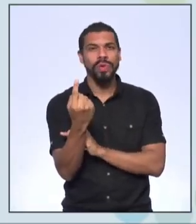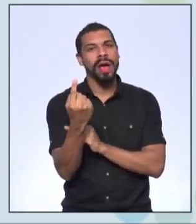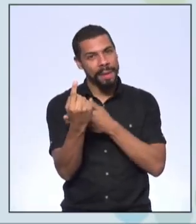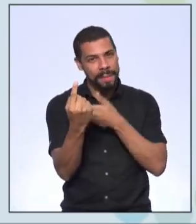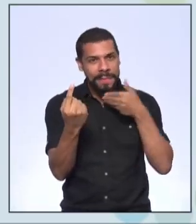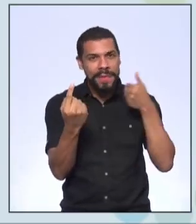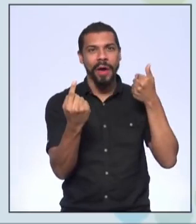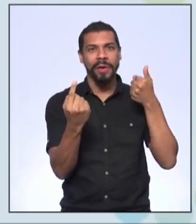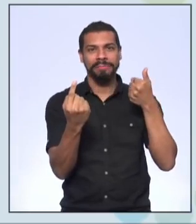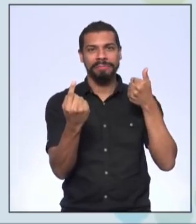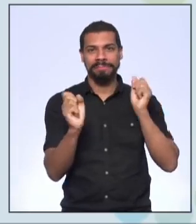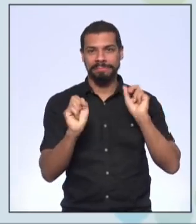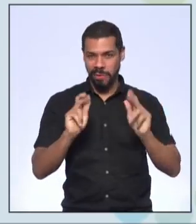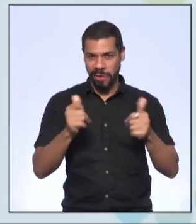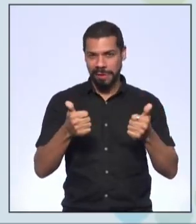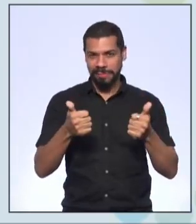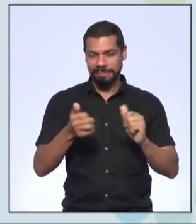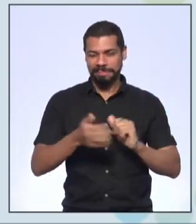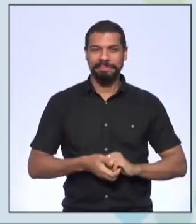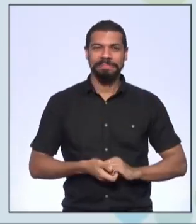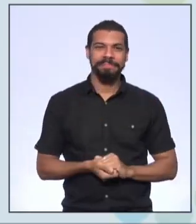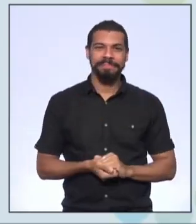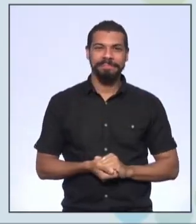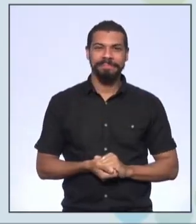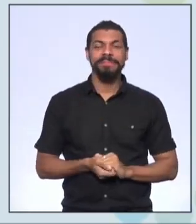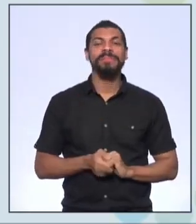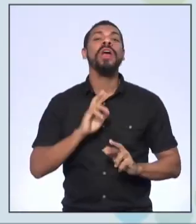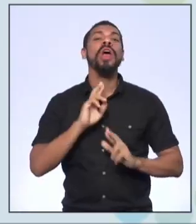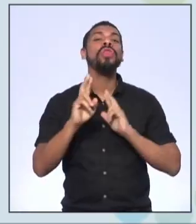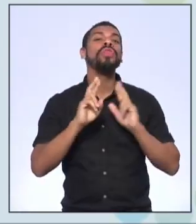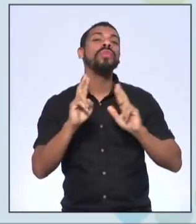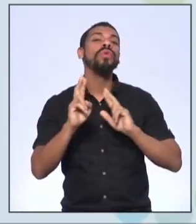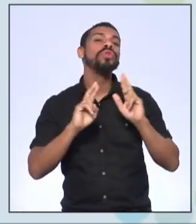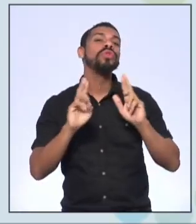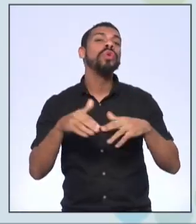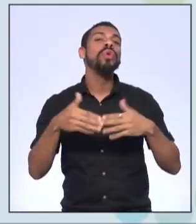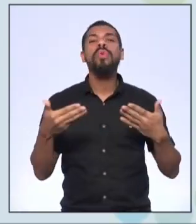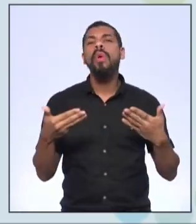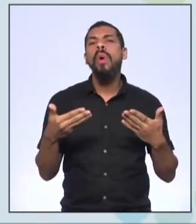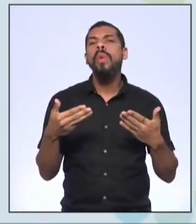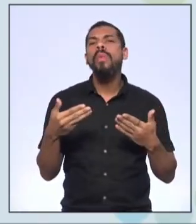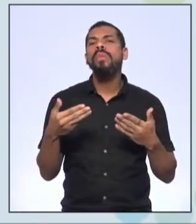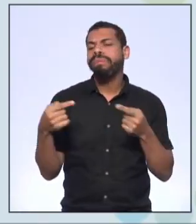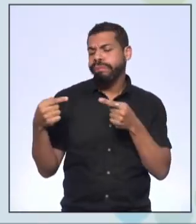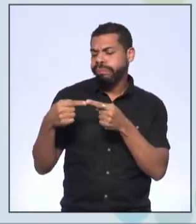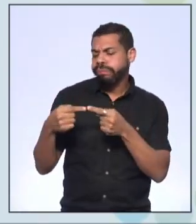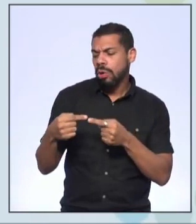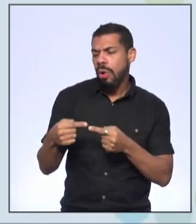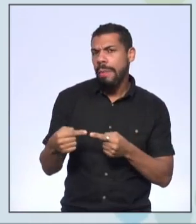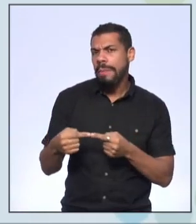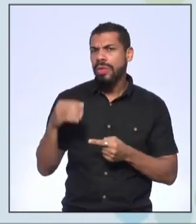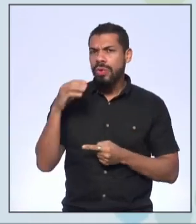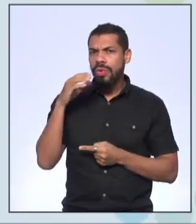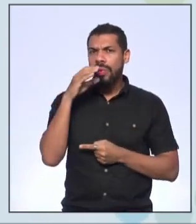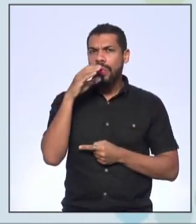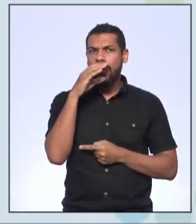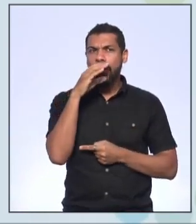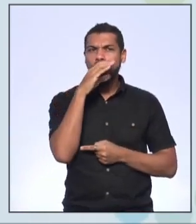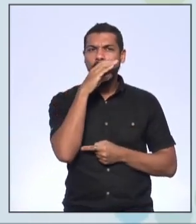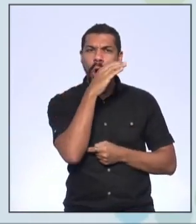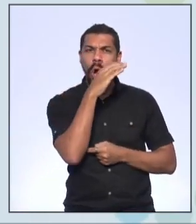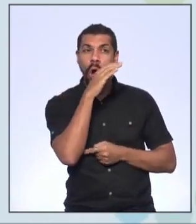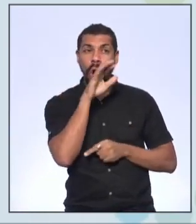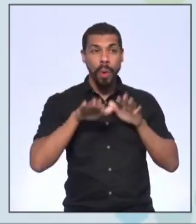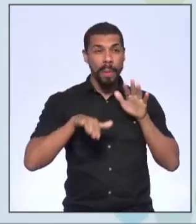dizer que esse material é um bom condutor de calor, beleza? Então fala para mim aí, desses materiais, quais são os bons condutores, quais são os mais ou